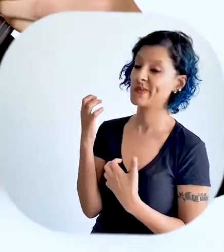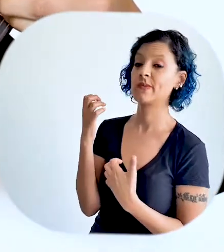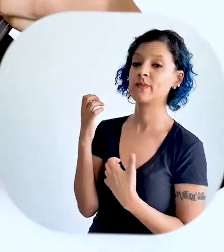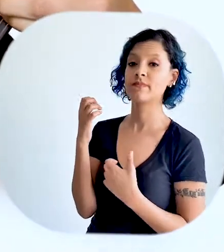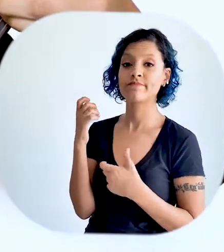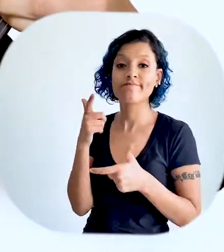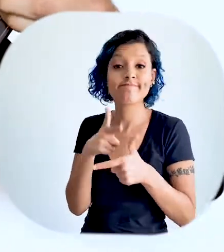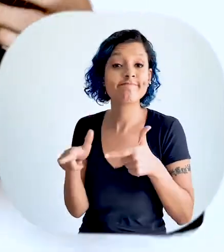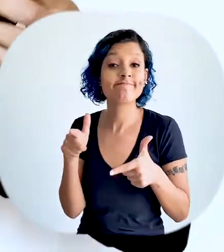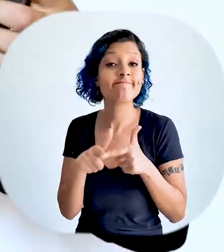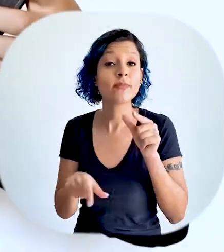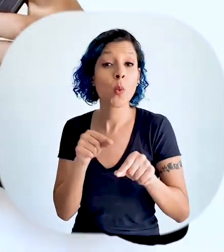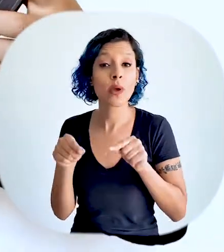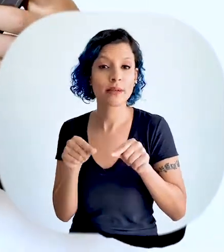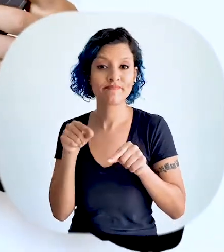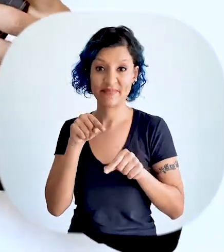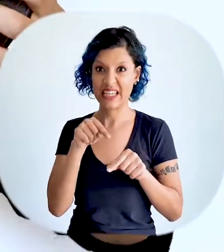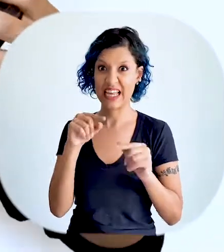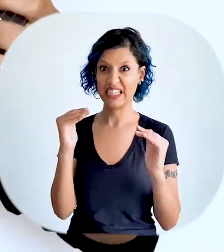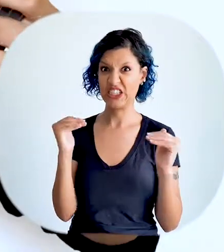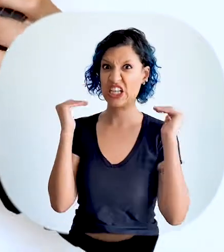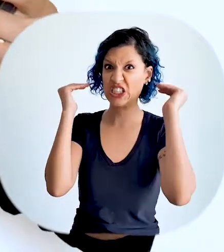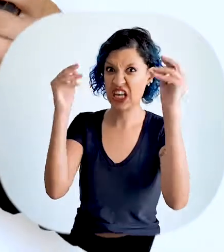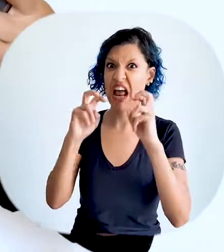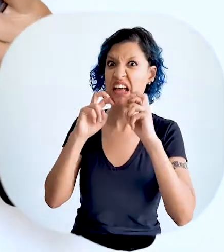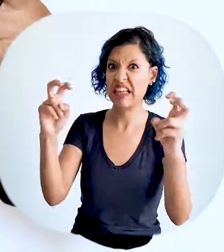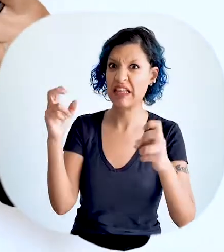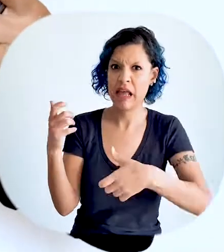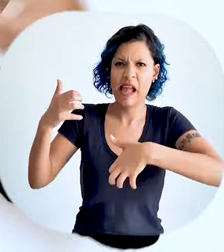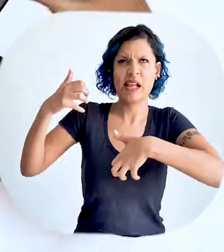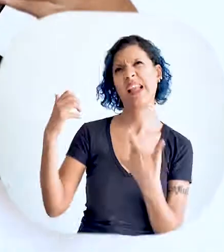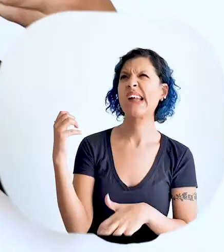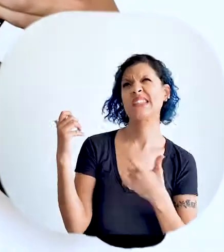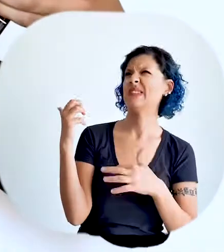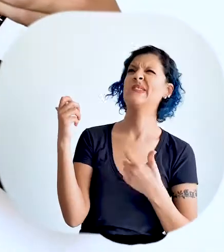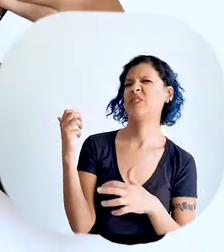O problema é que às vezes ele era meio barulhento.